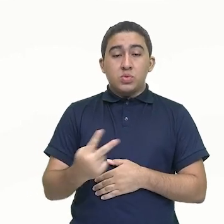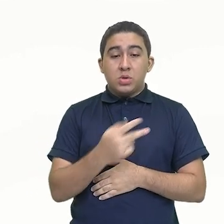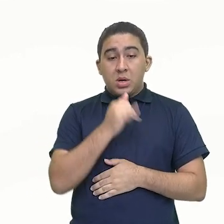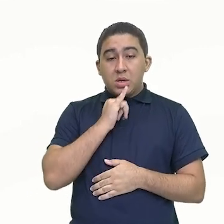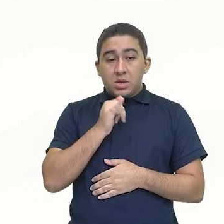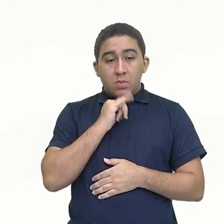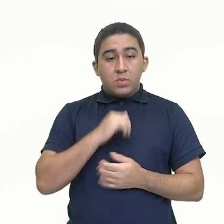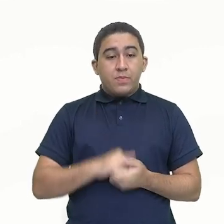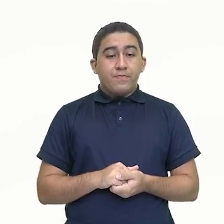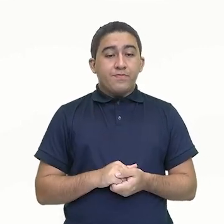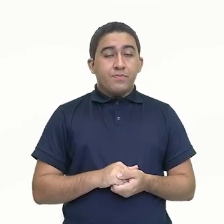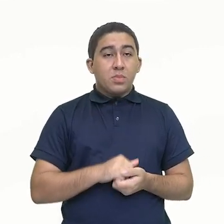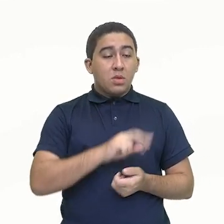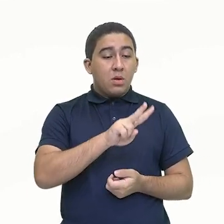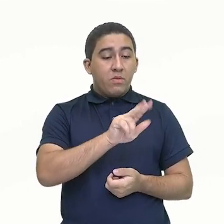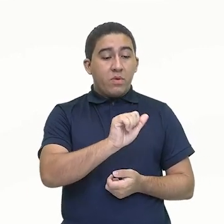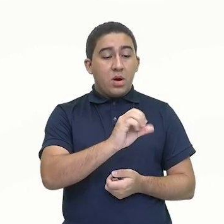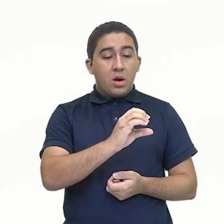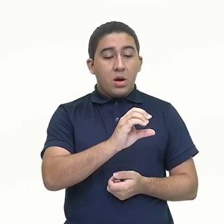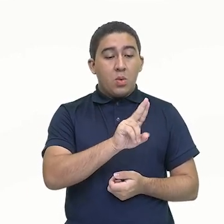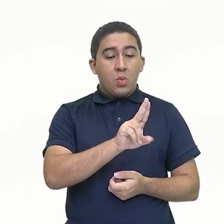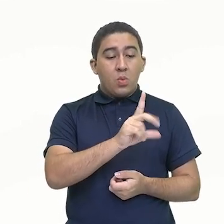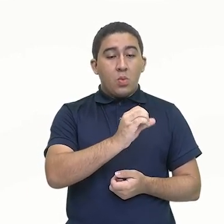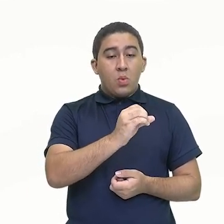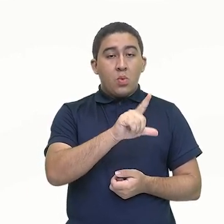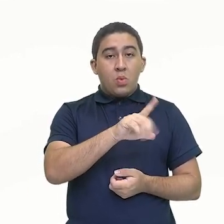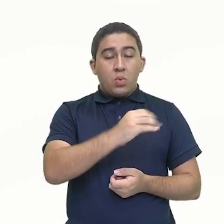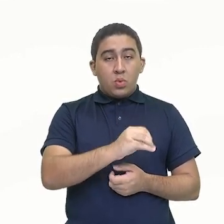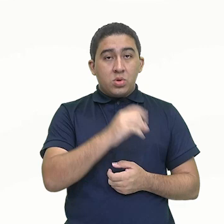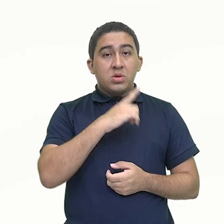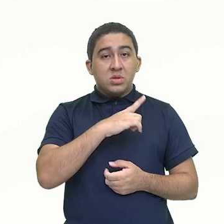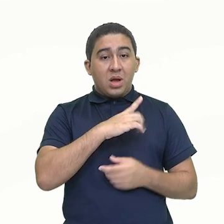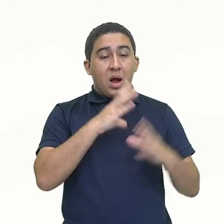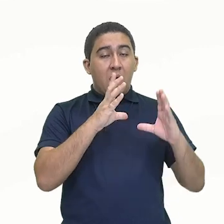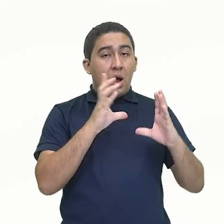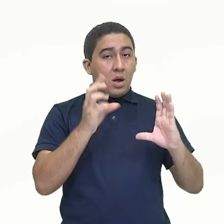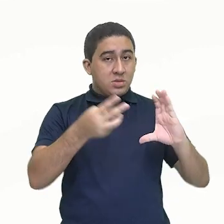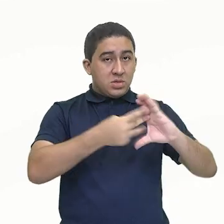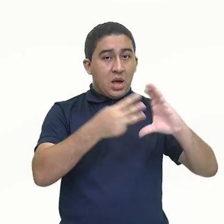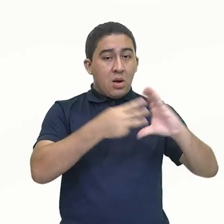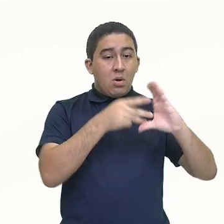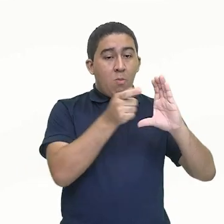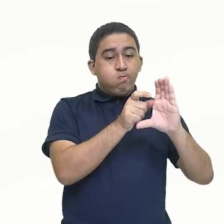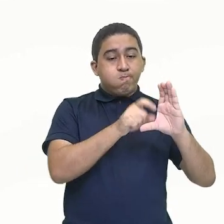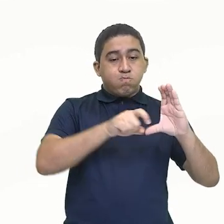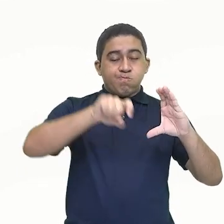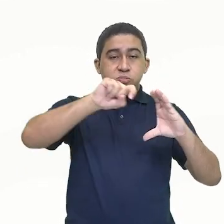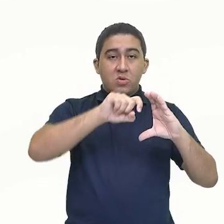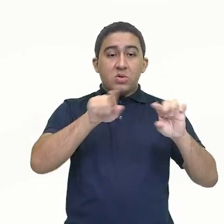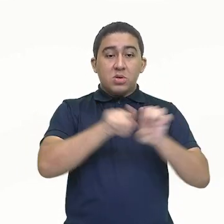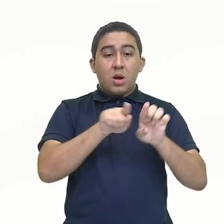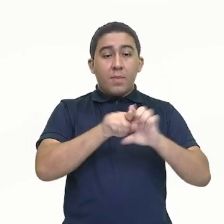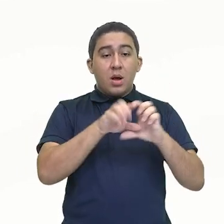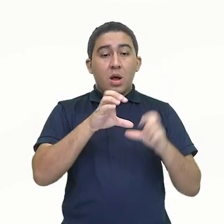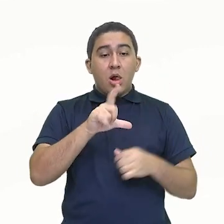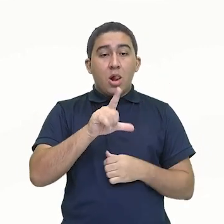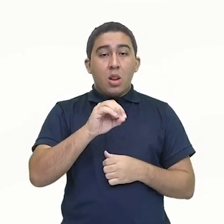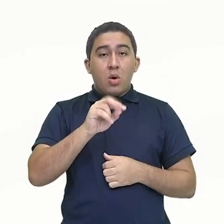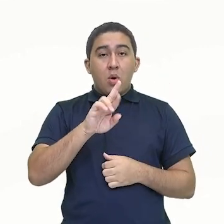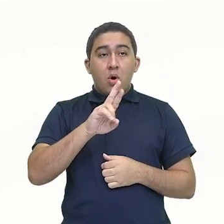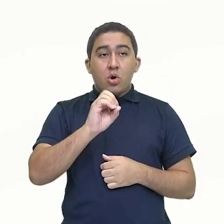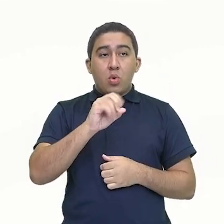o vacúolo, um grande vacúolo no seu interior, a presença de cloroplastos, né? E